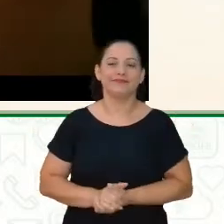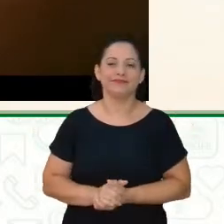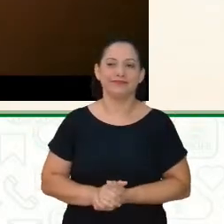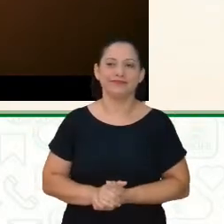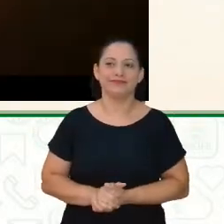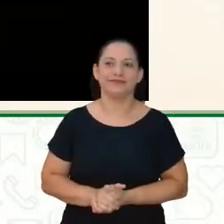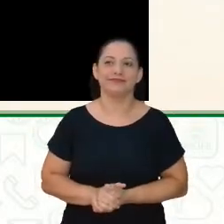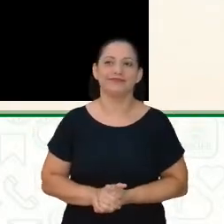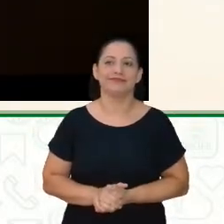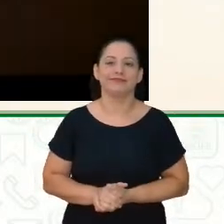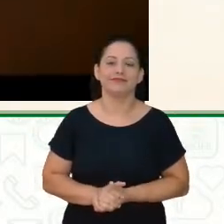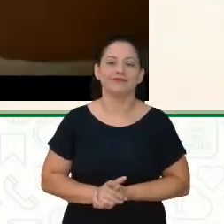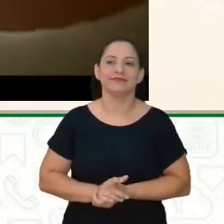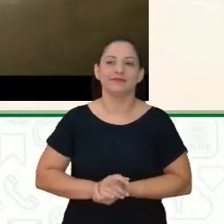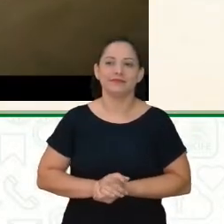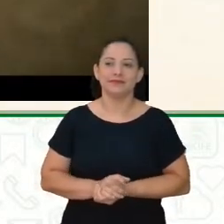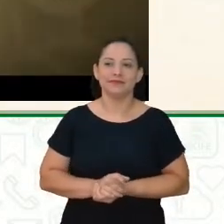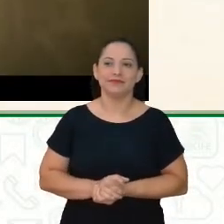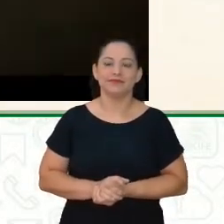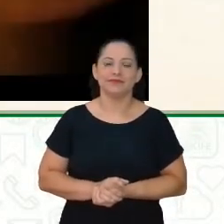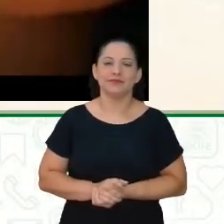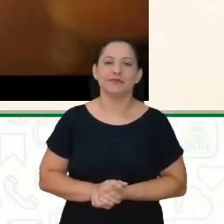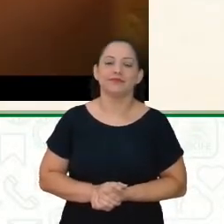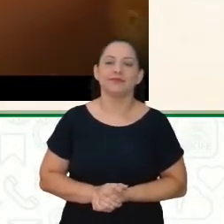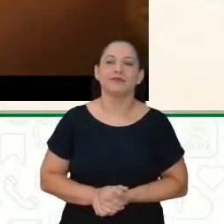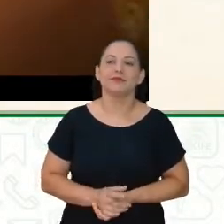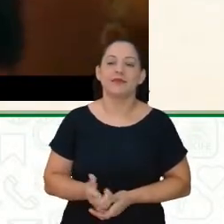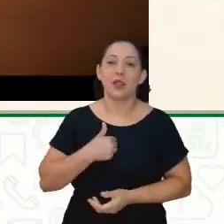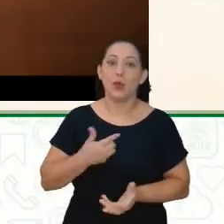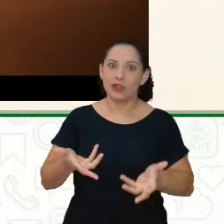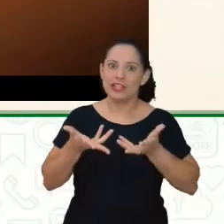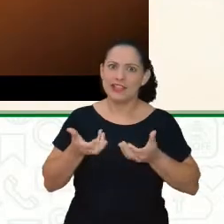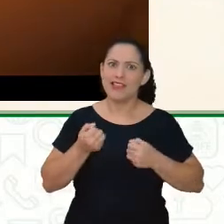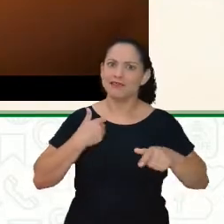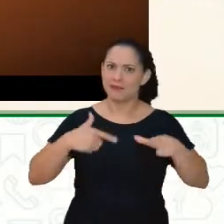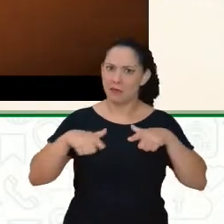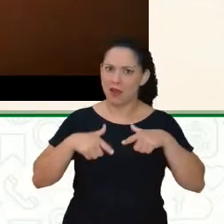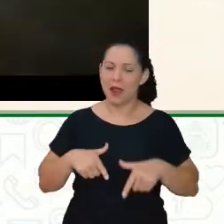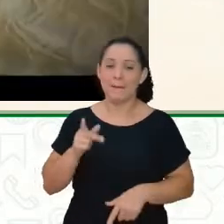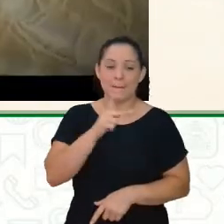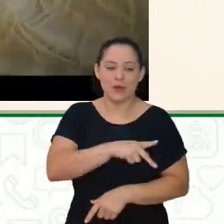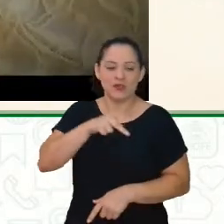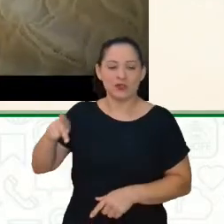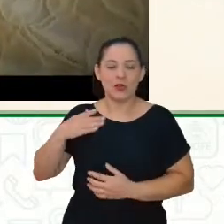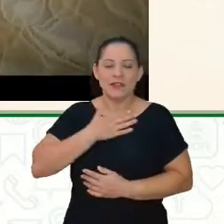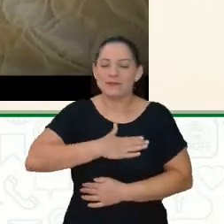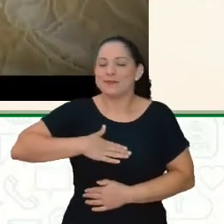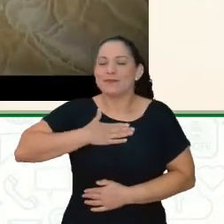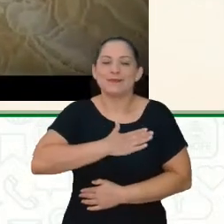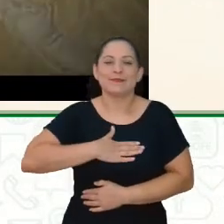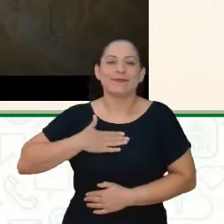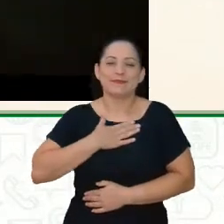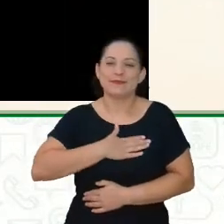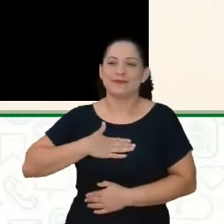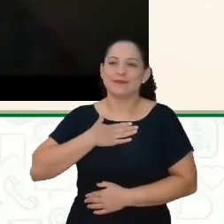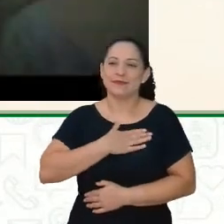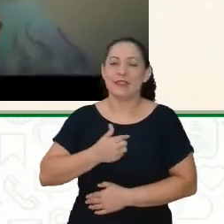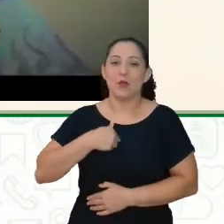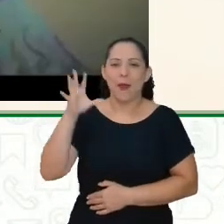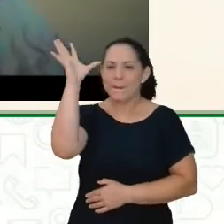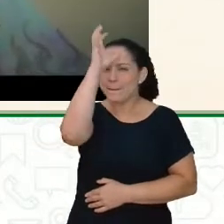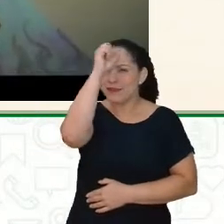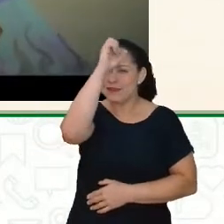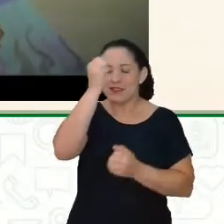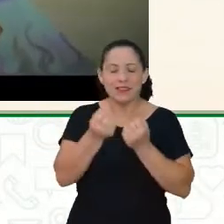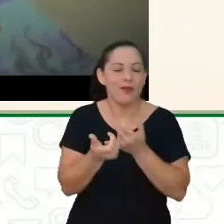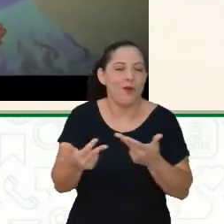Eu queria ser uma professora, com todo prazer. Porque agora, hoje eu sei, aprendi muitas coisas,